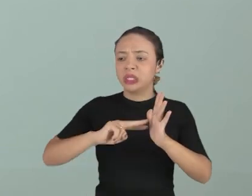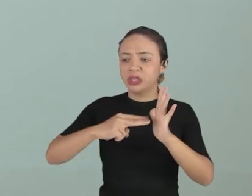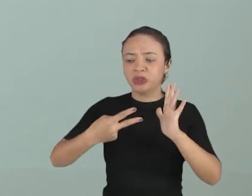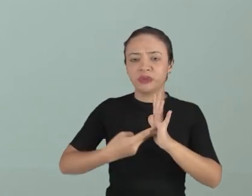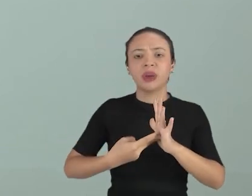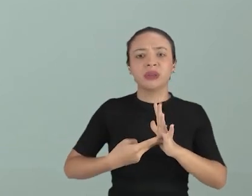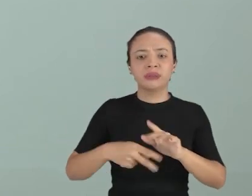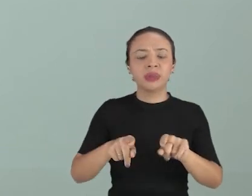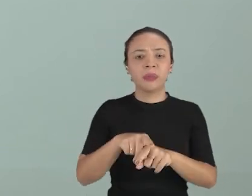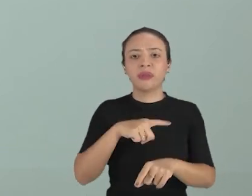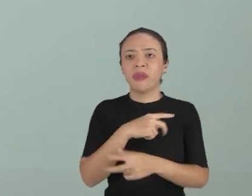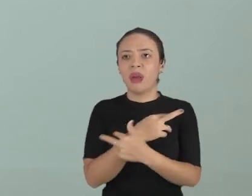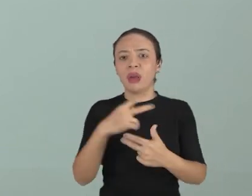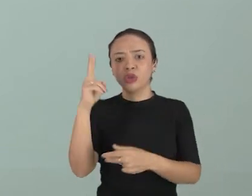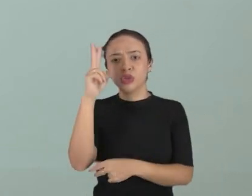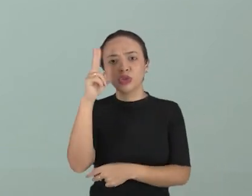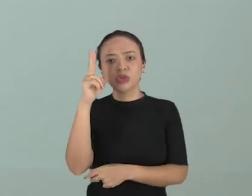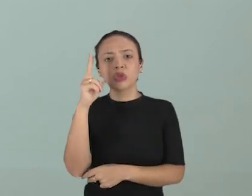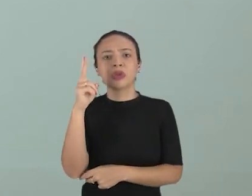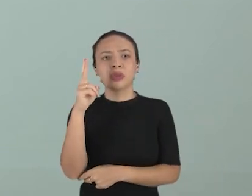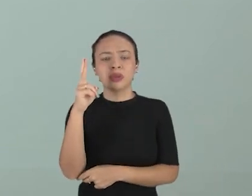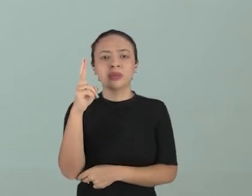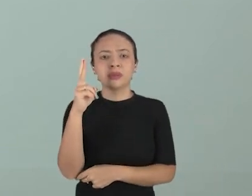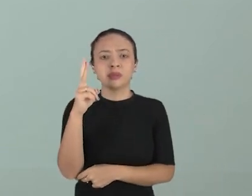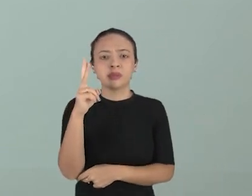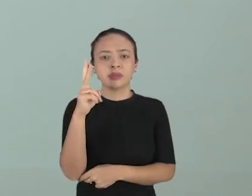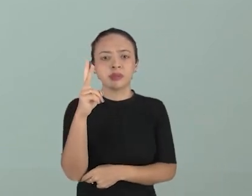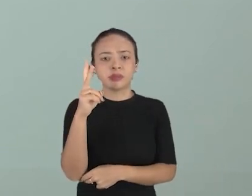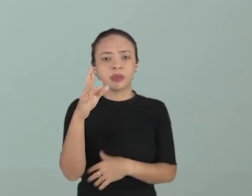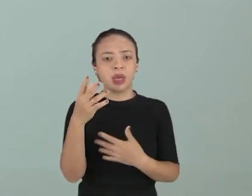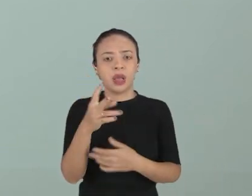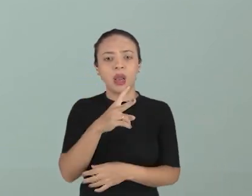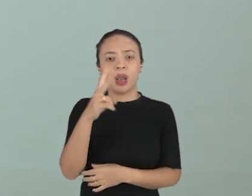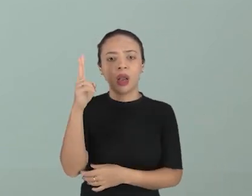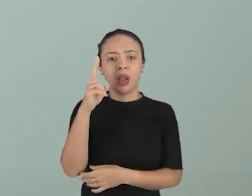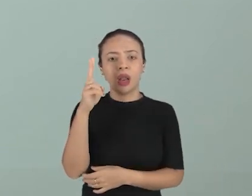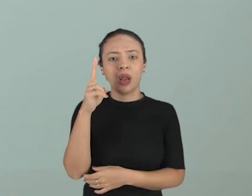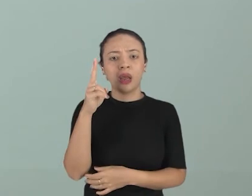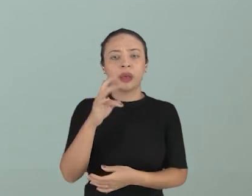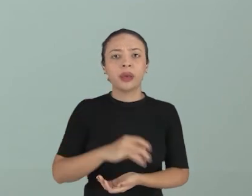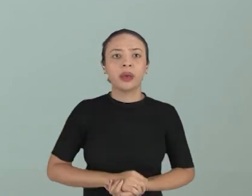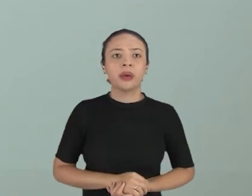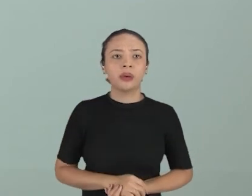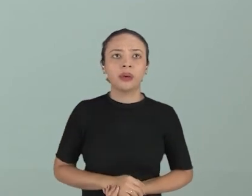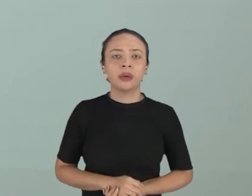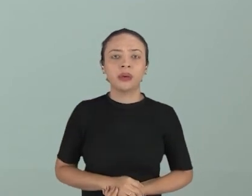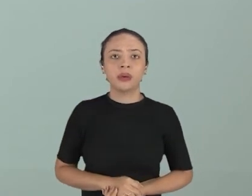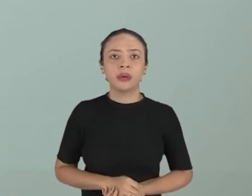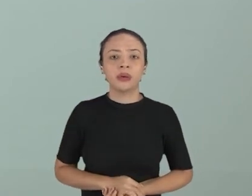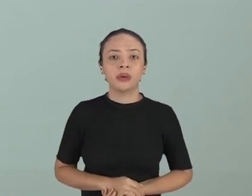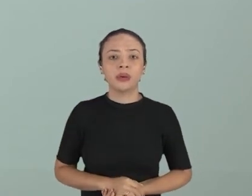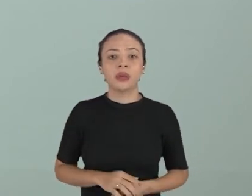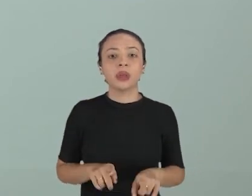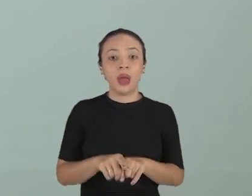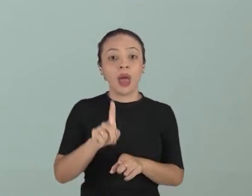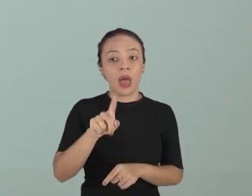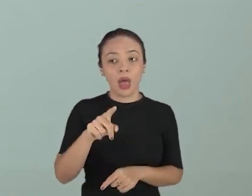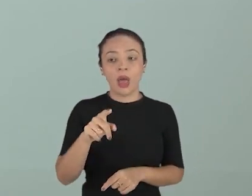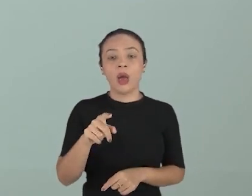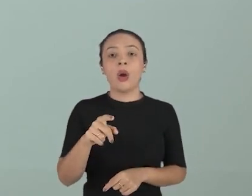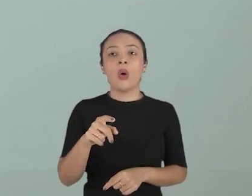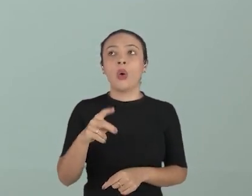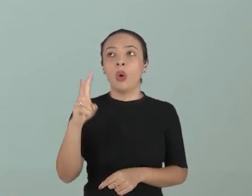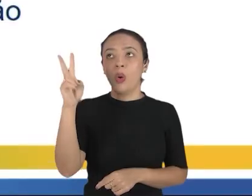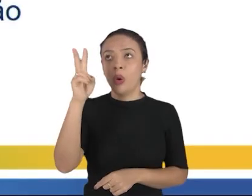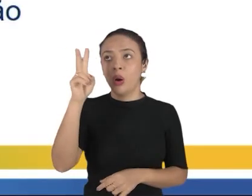tem muitas histórias por trás dessa celebração. Hoje a gente vai relembrar um pouquinho sobre o Jack-o'-lantern, que é uma das histórias que são fundamentadas aí